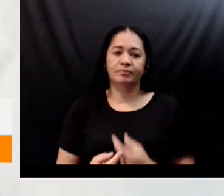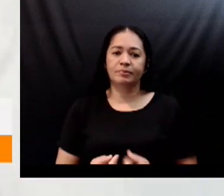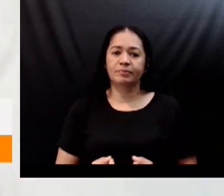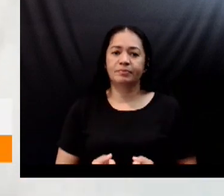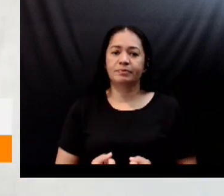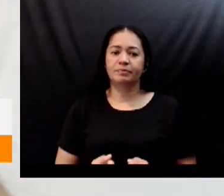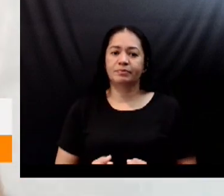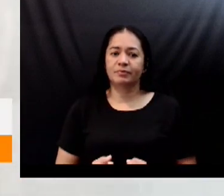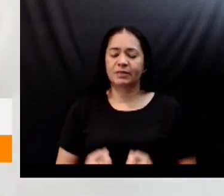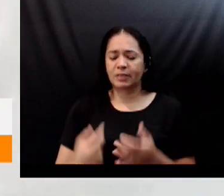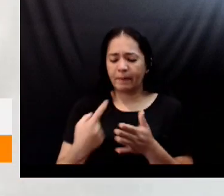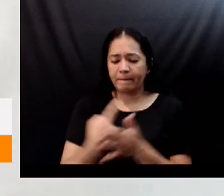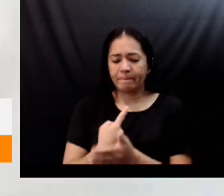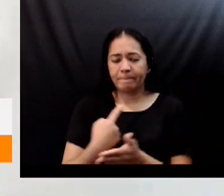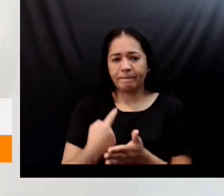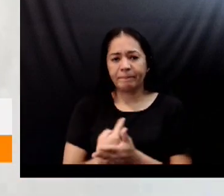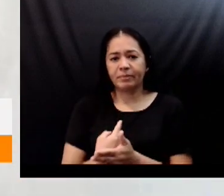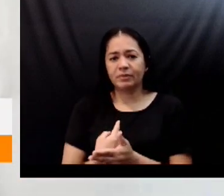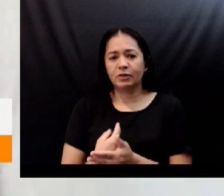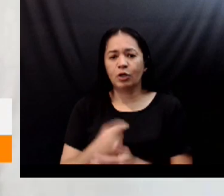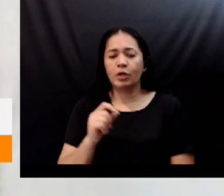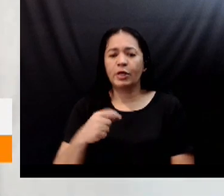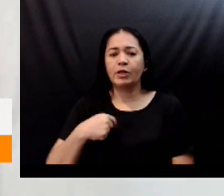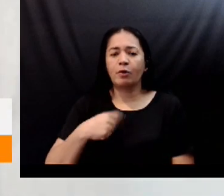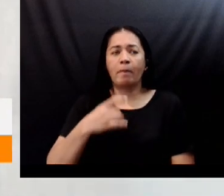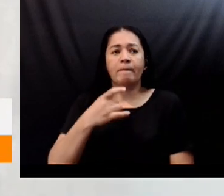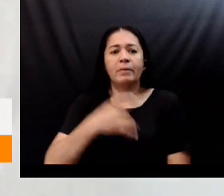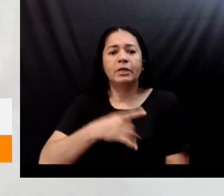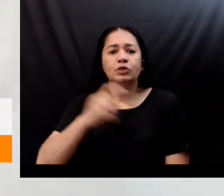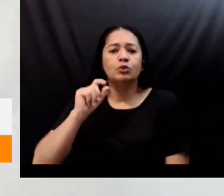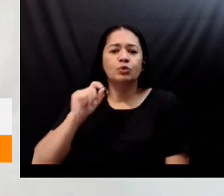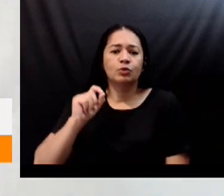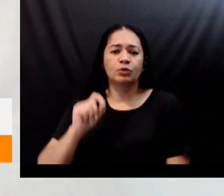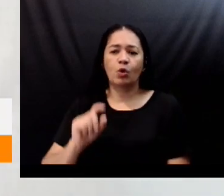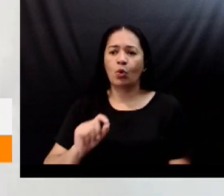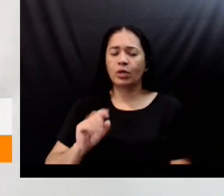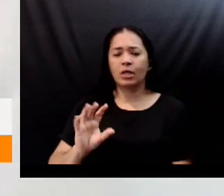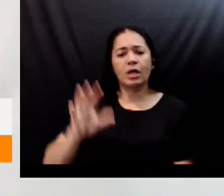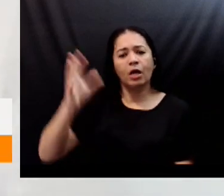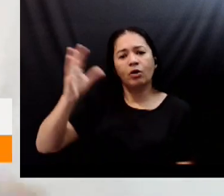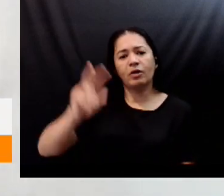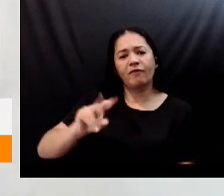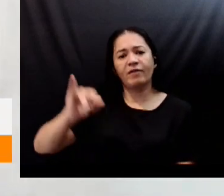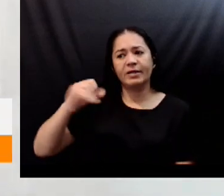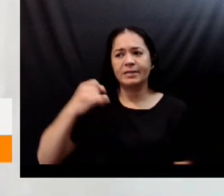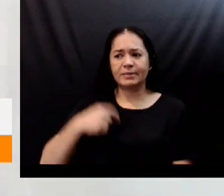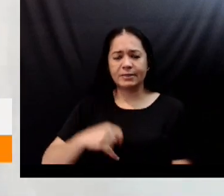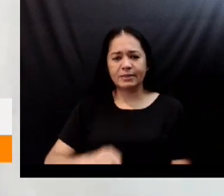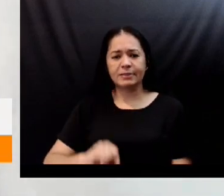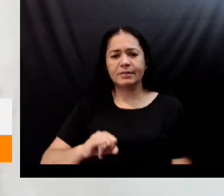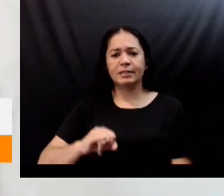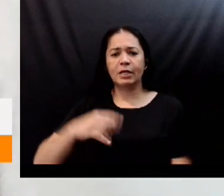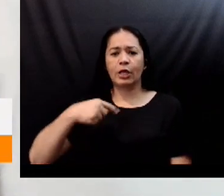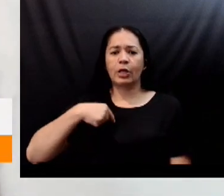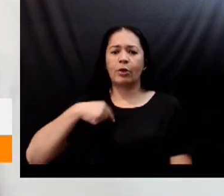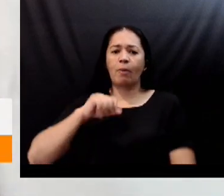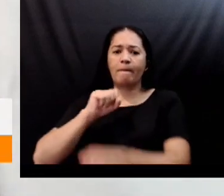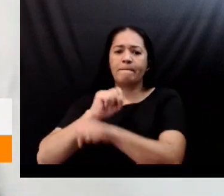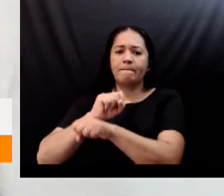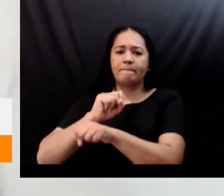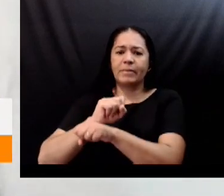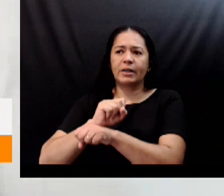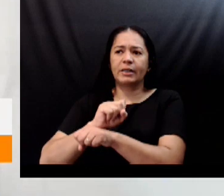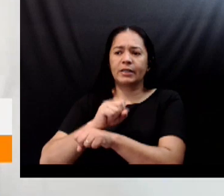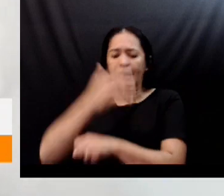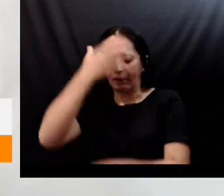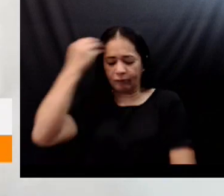questionar, do que eu tenho medo, o que que vai acontecer se eu parar? Sei lá, é um medo de ser esquecido? É um